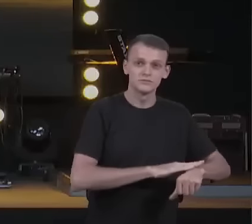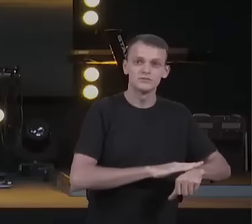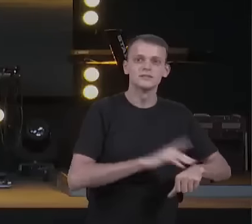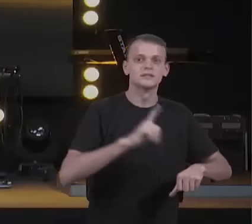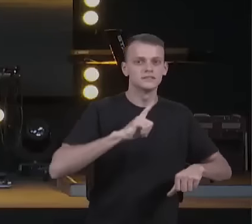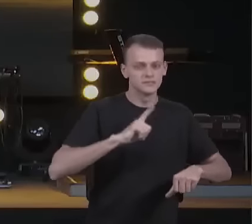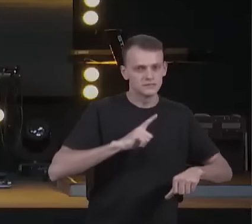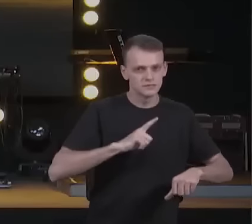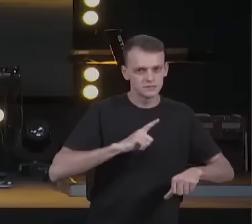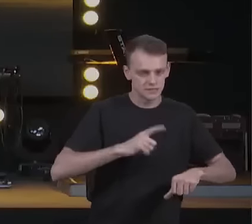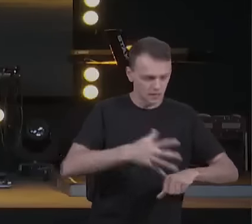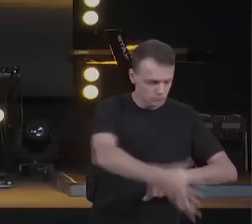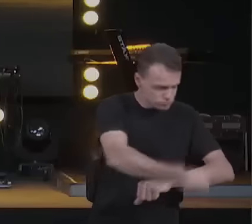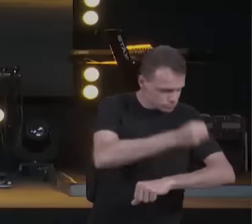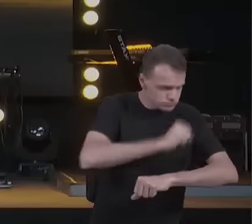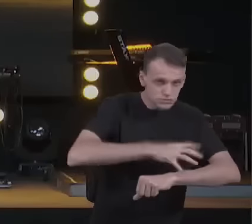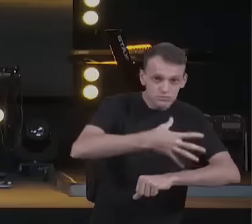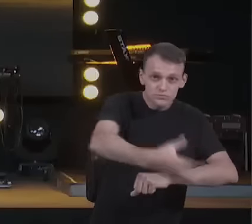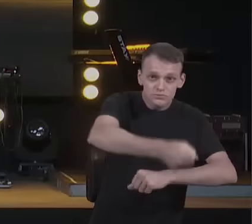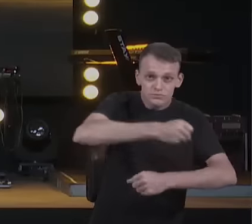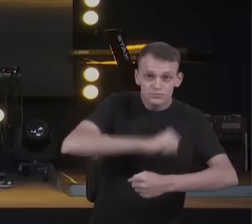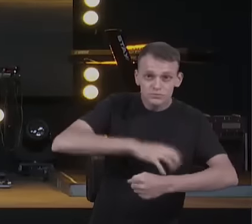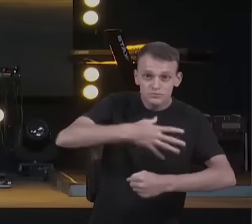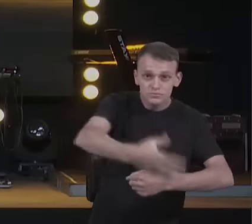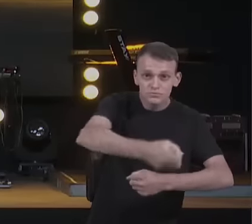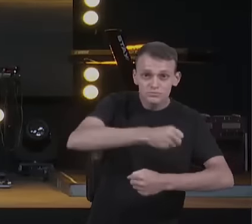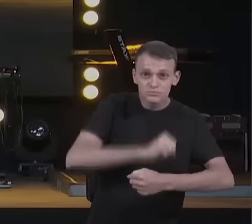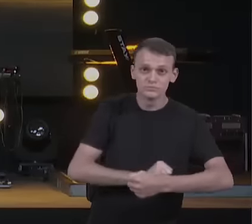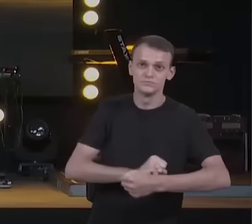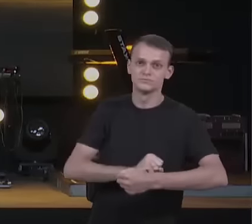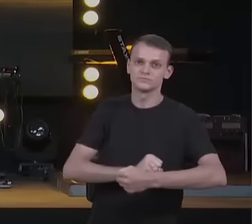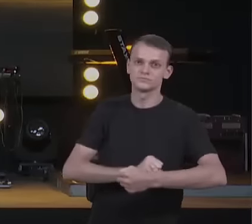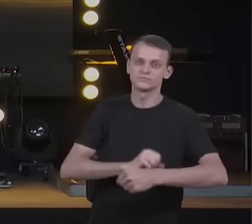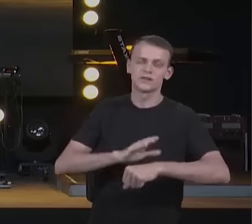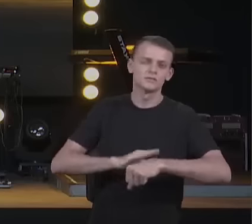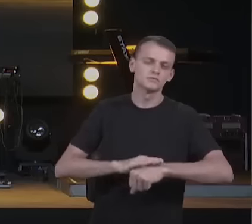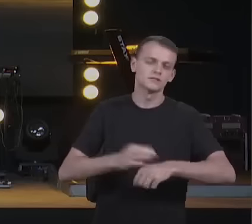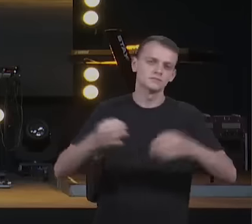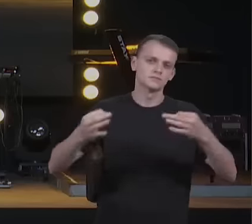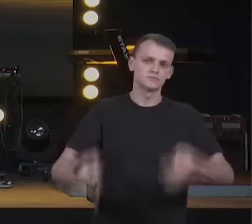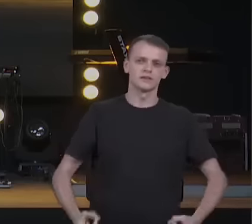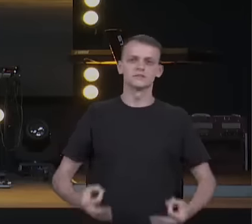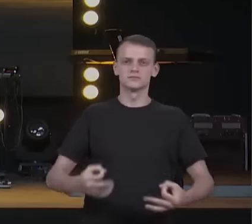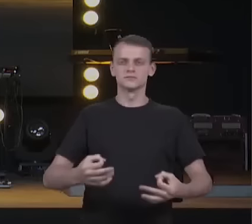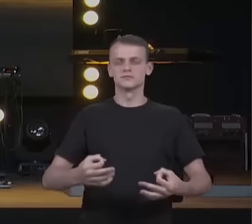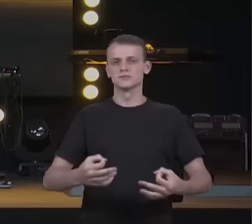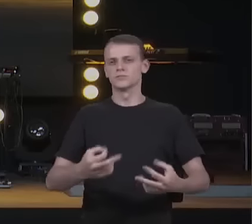cada temporada existem frutos disponíveis para aquele período especificado.